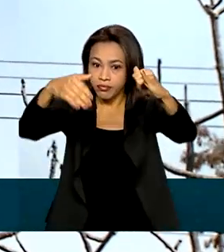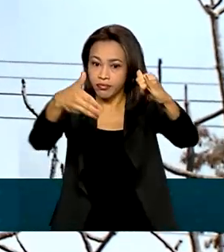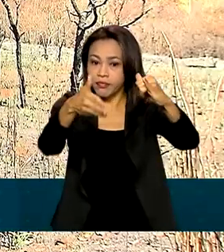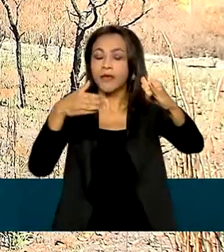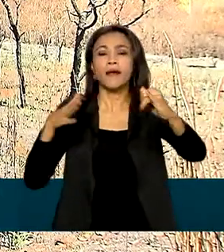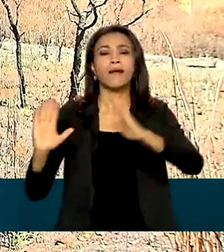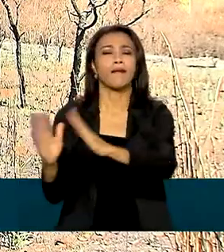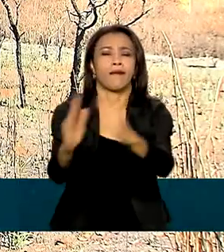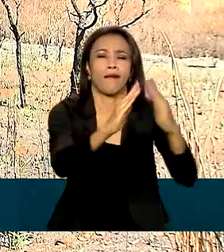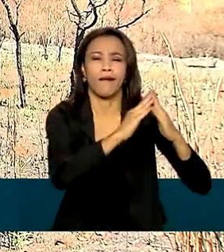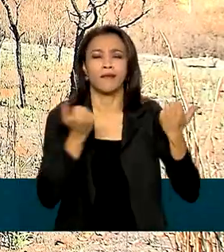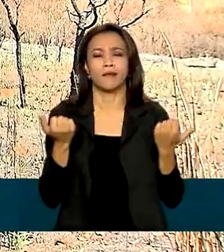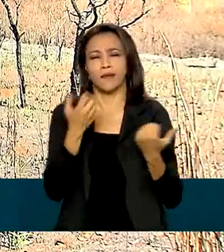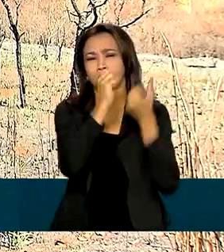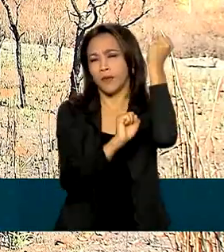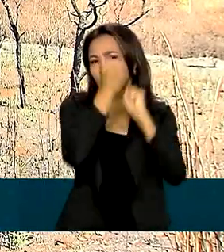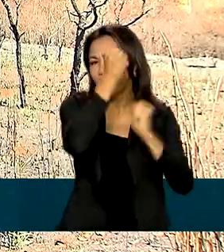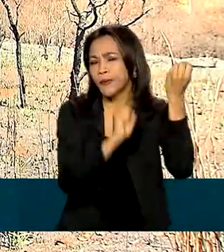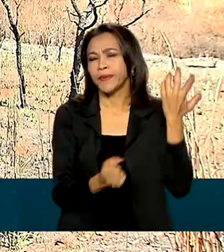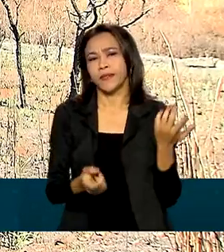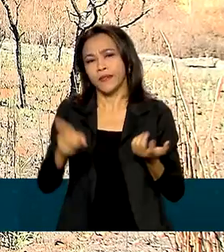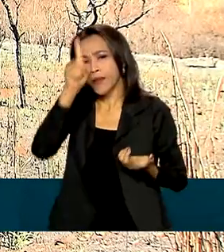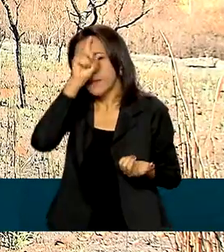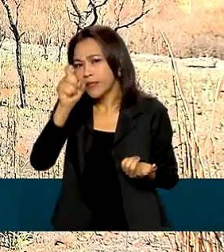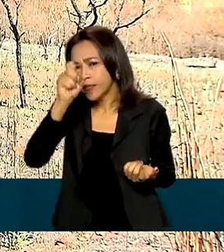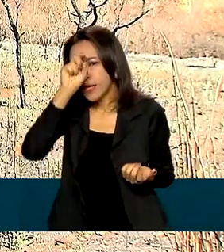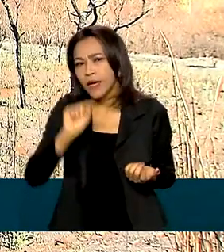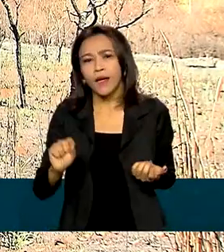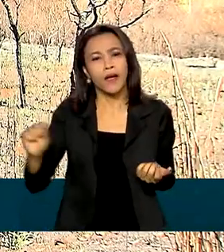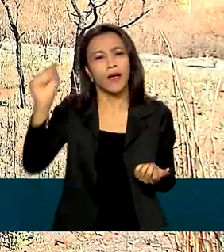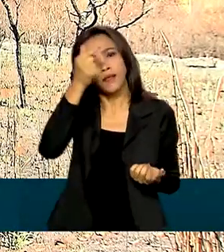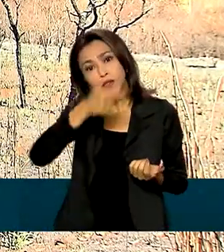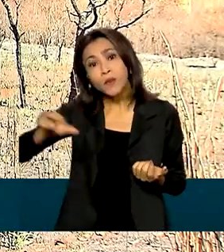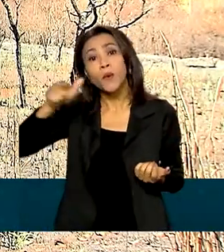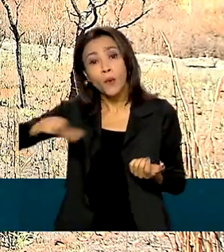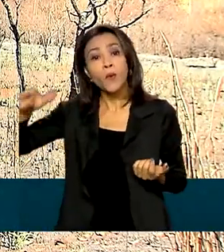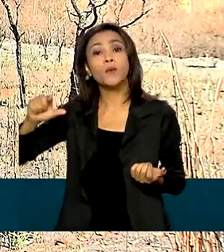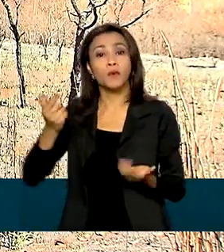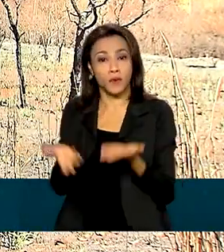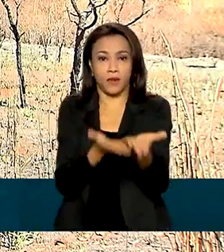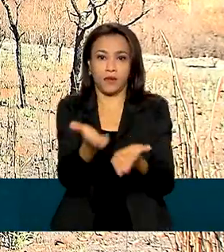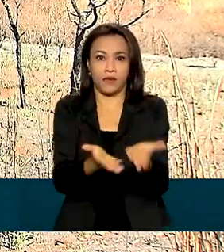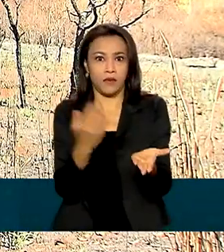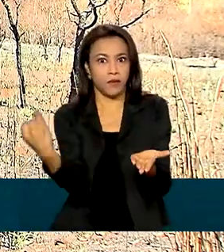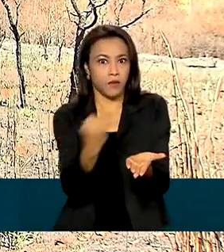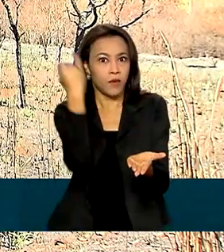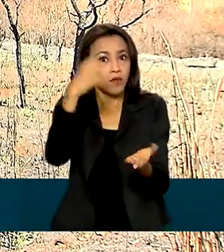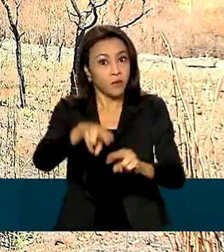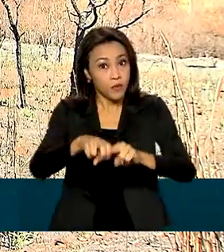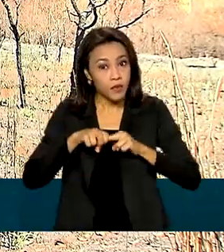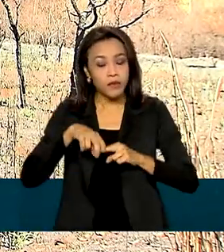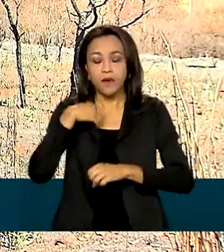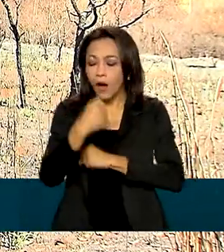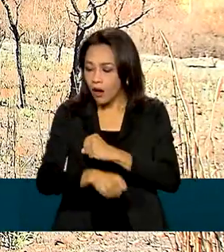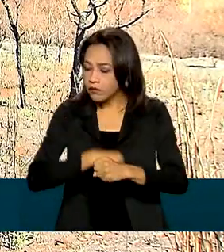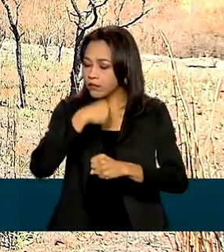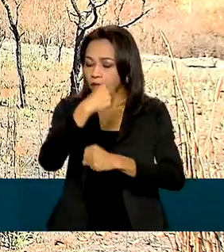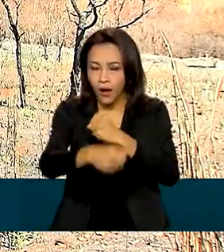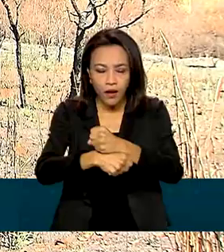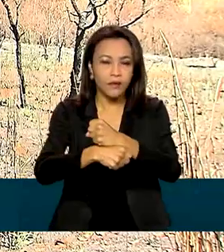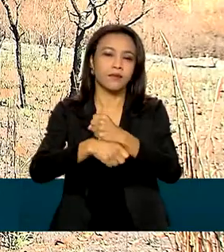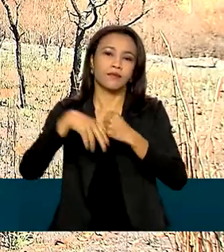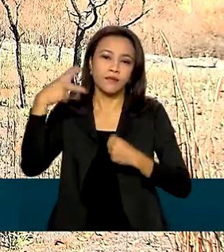residências, indústrias, hospitais e outros serviços essenciais. Por isso, todos os anos, a empresa